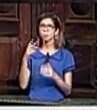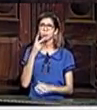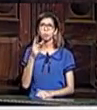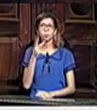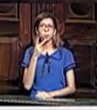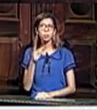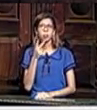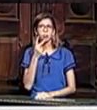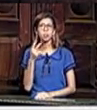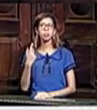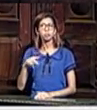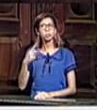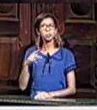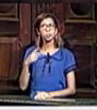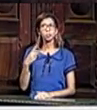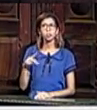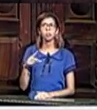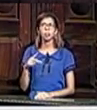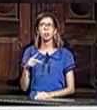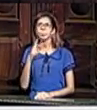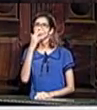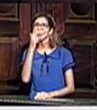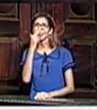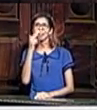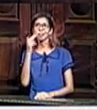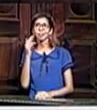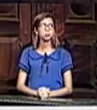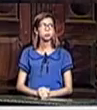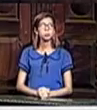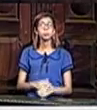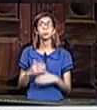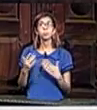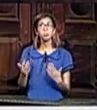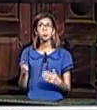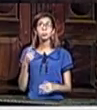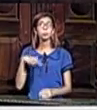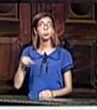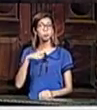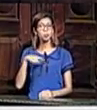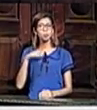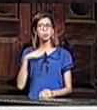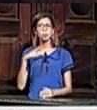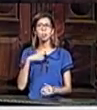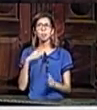que isto daí, por detrás, está exatamente a